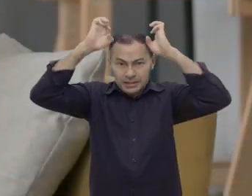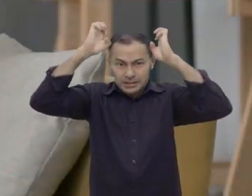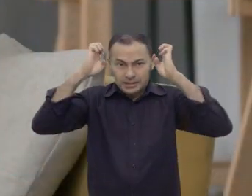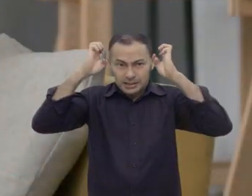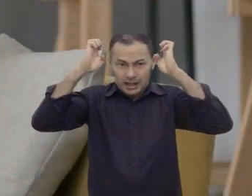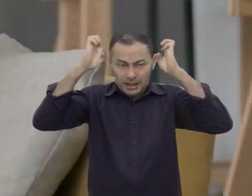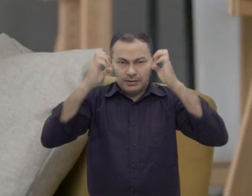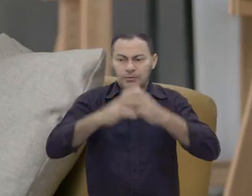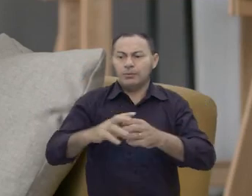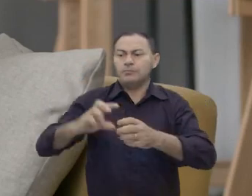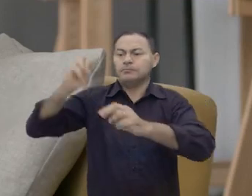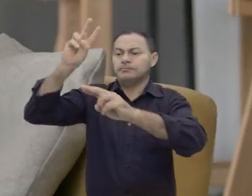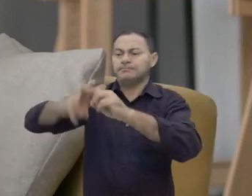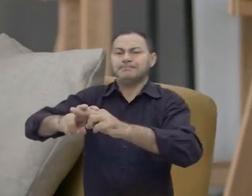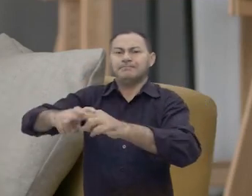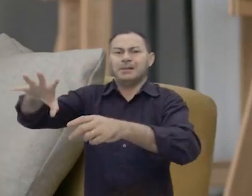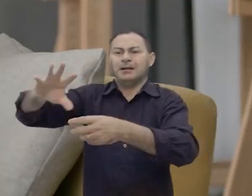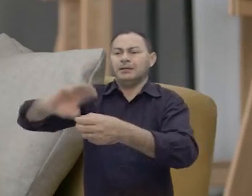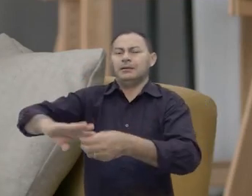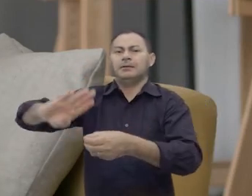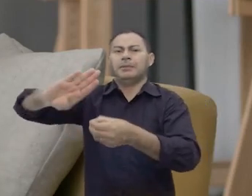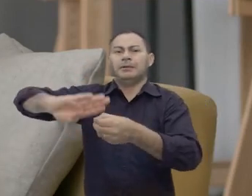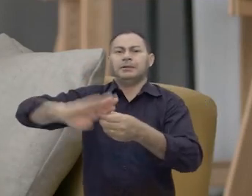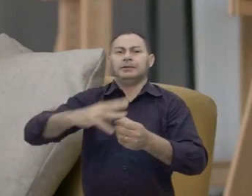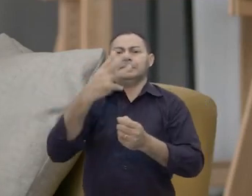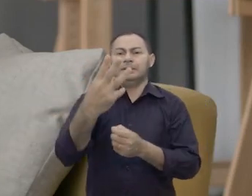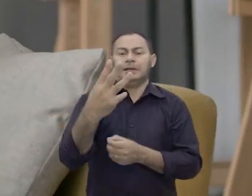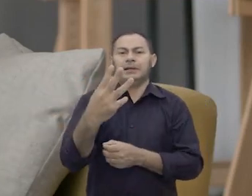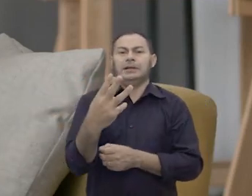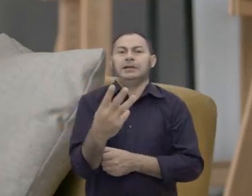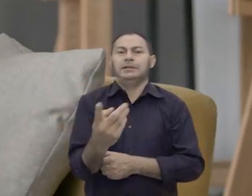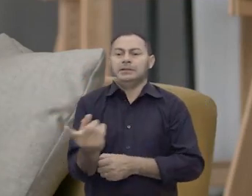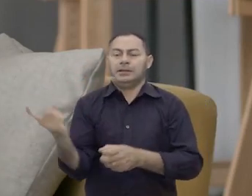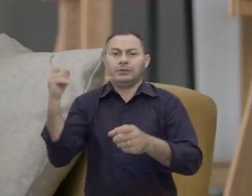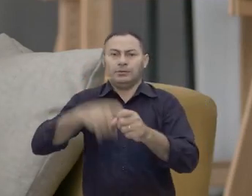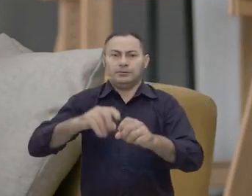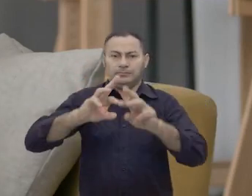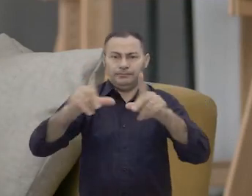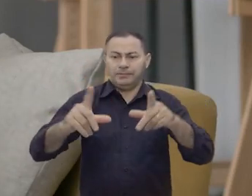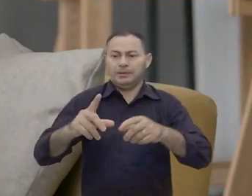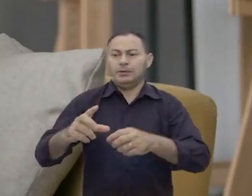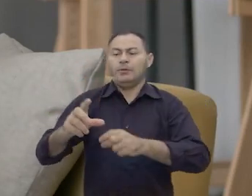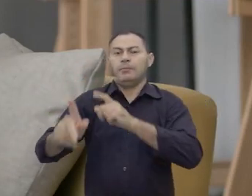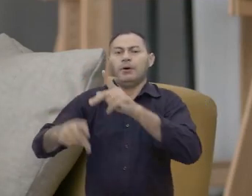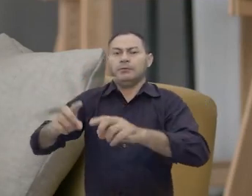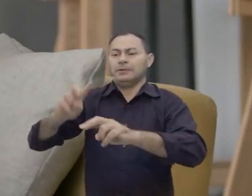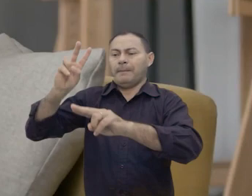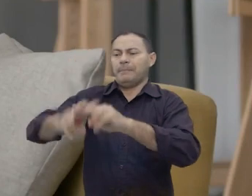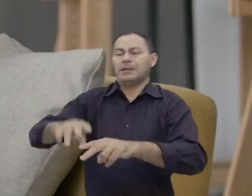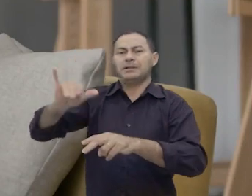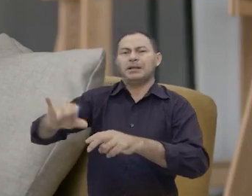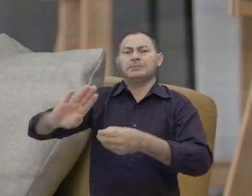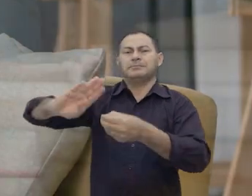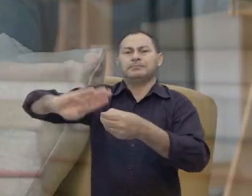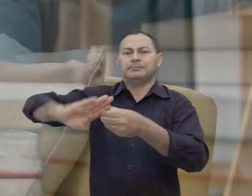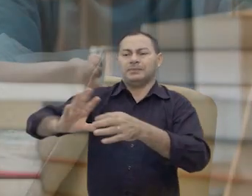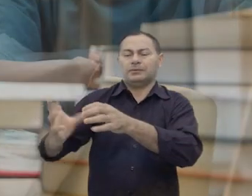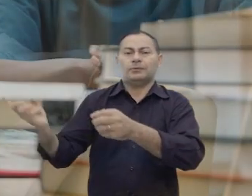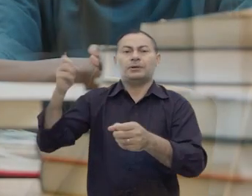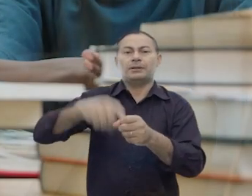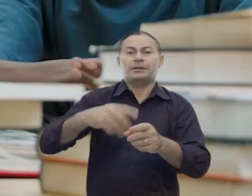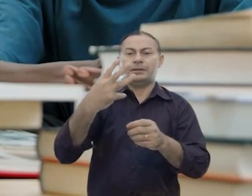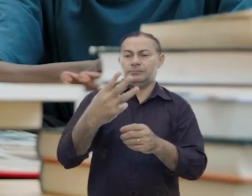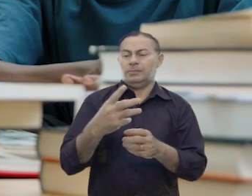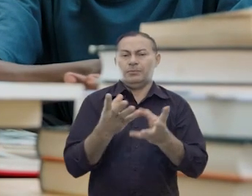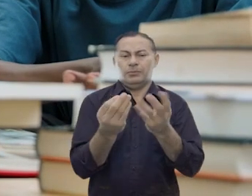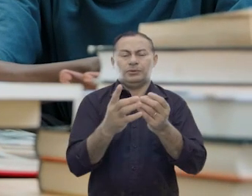que o retorno do cativeiro babilônico ocorreu em 3 partes. Houve 3 retornos diferentes do cativeiro babilônico. Não